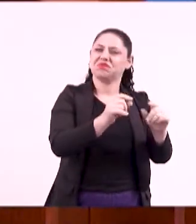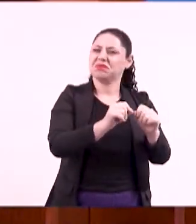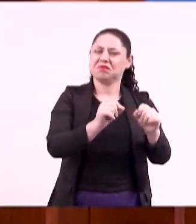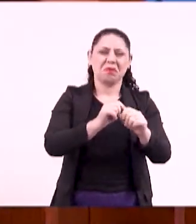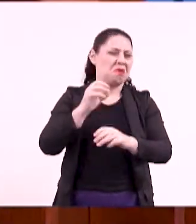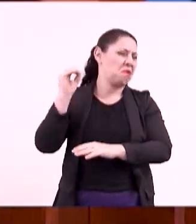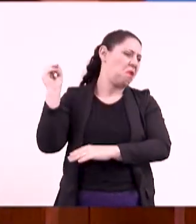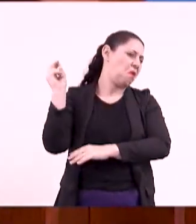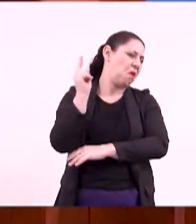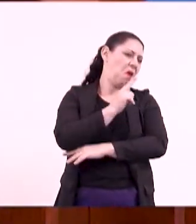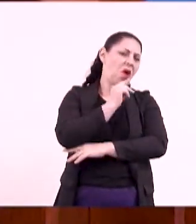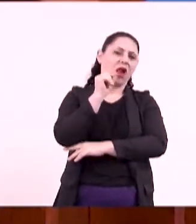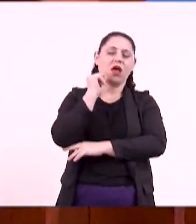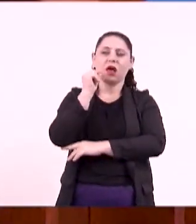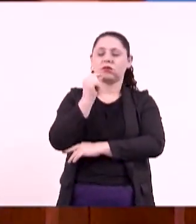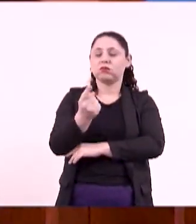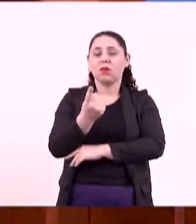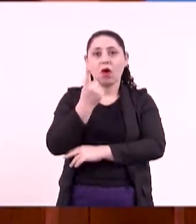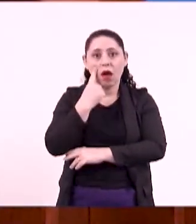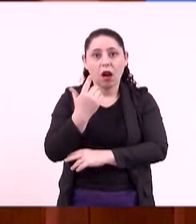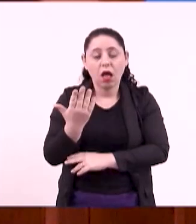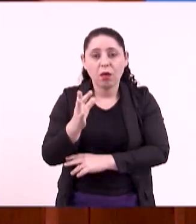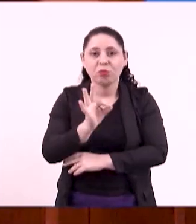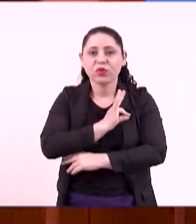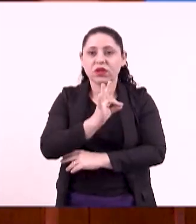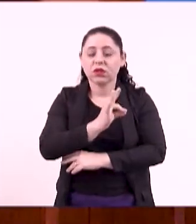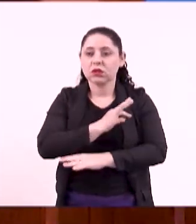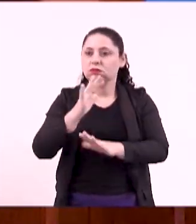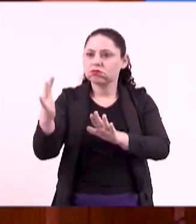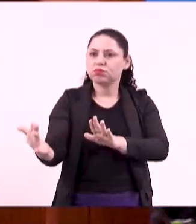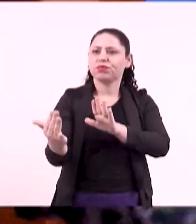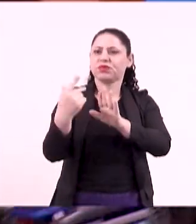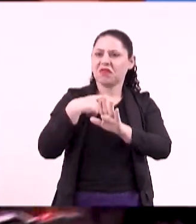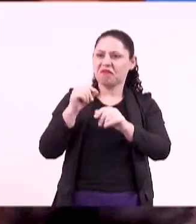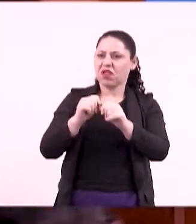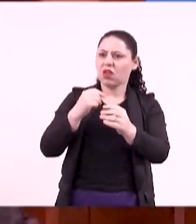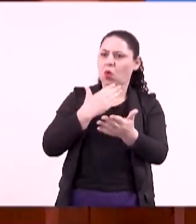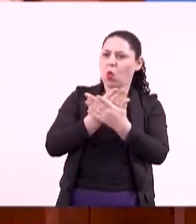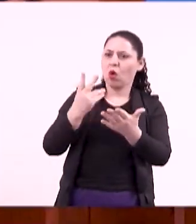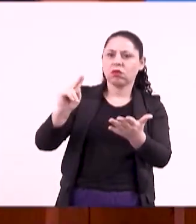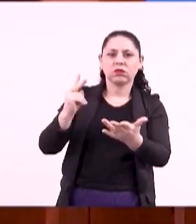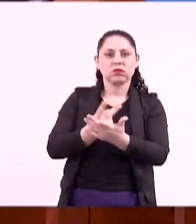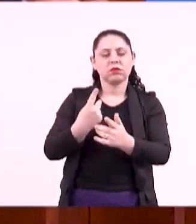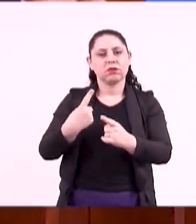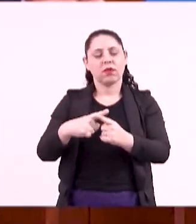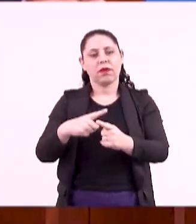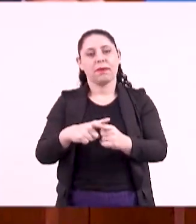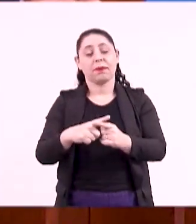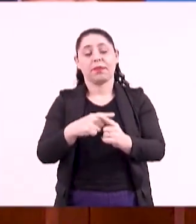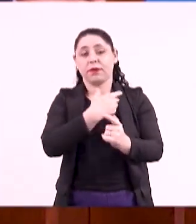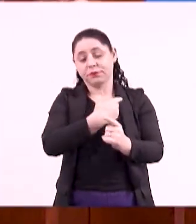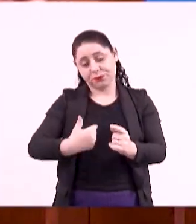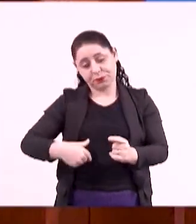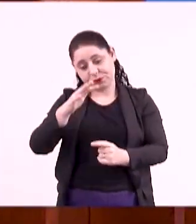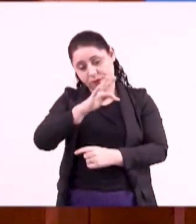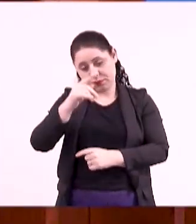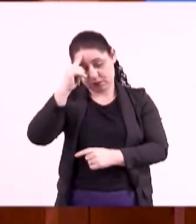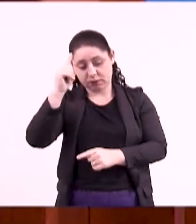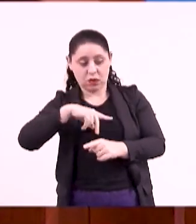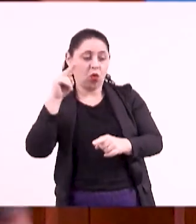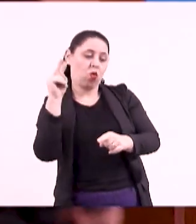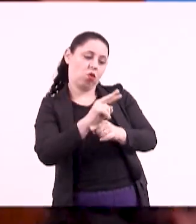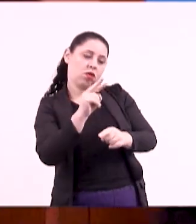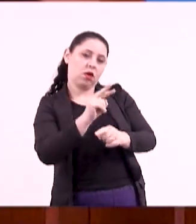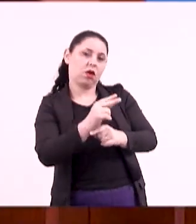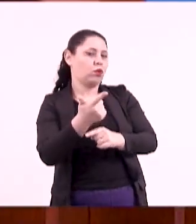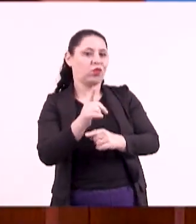absurdo aos olhos da polícia que o governo mandou lá para cuidar,